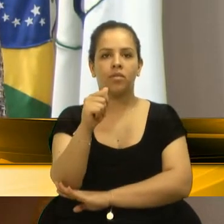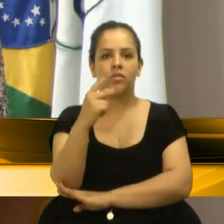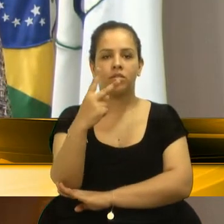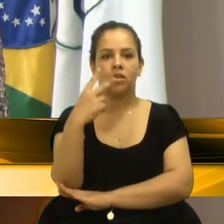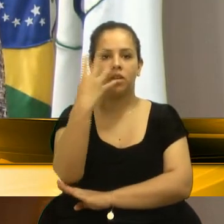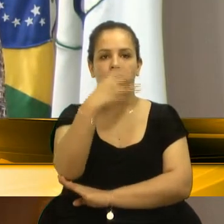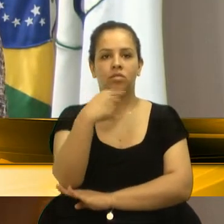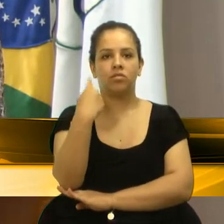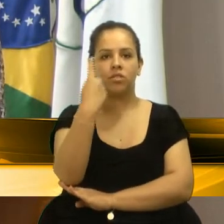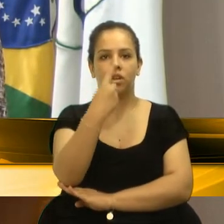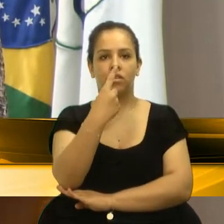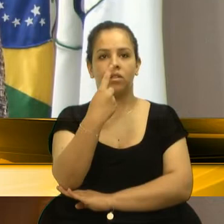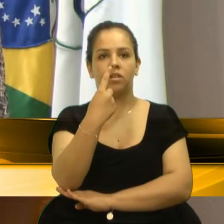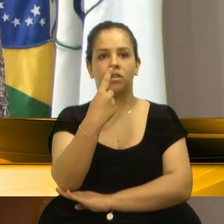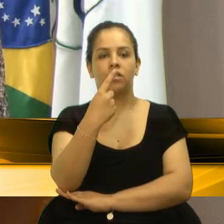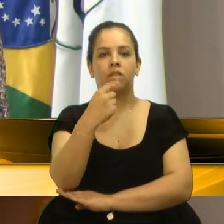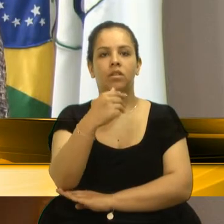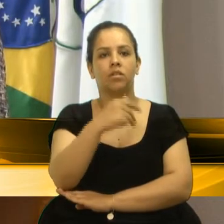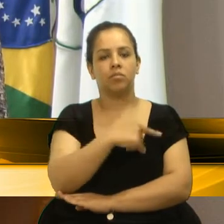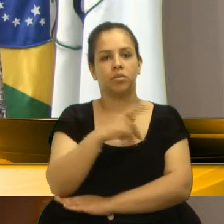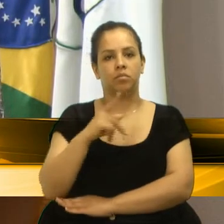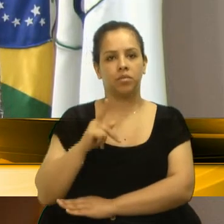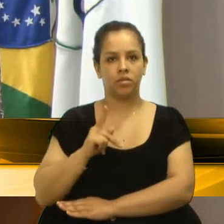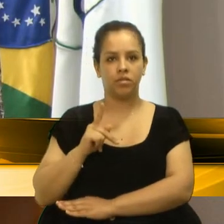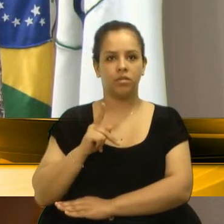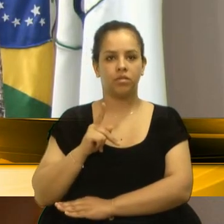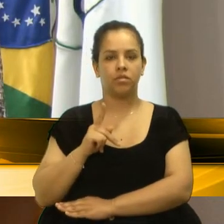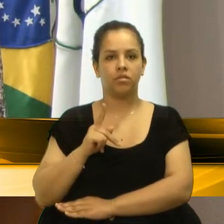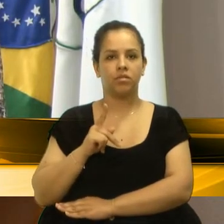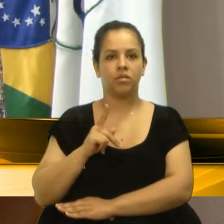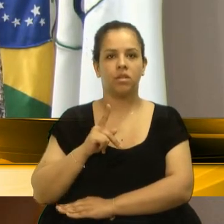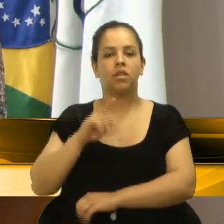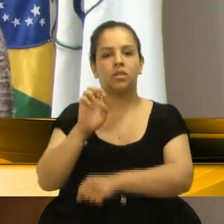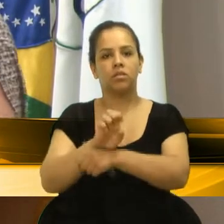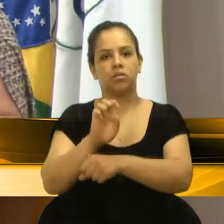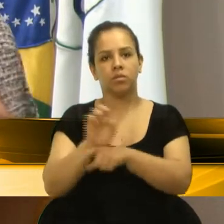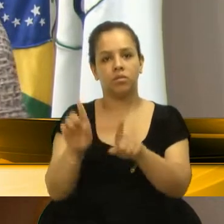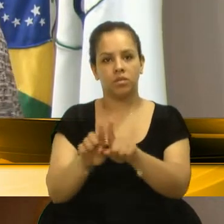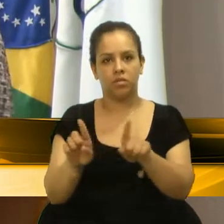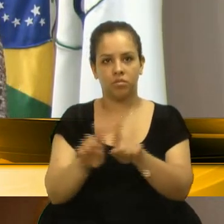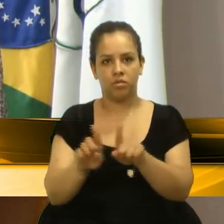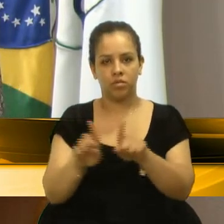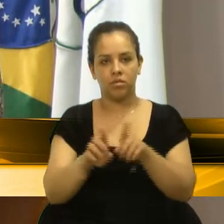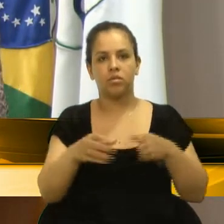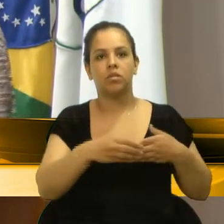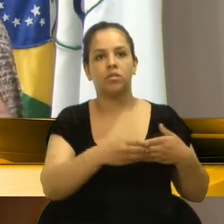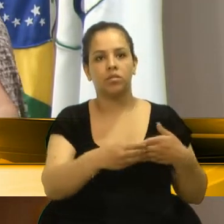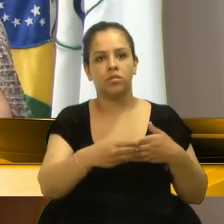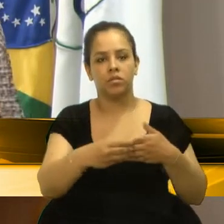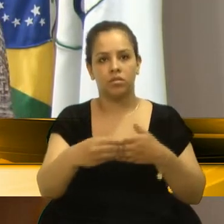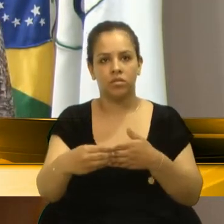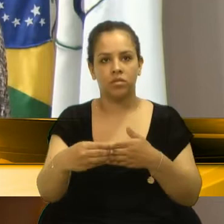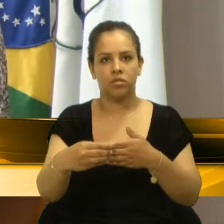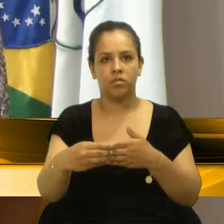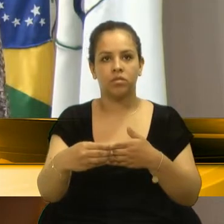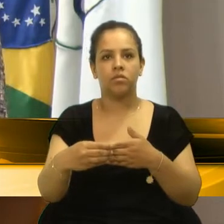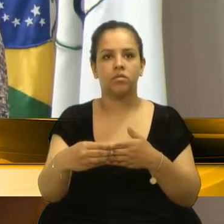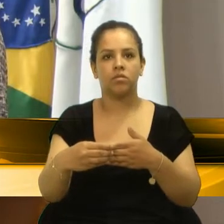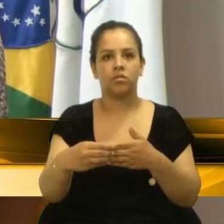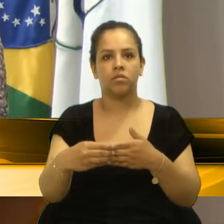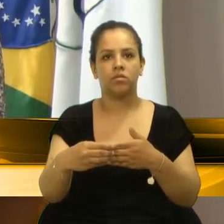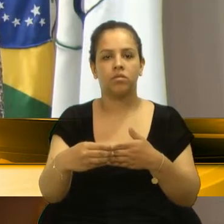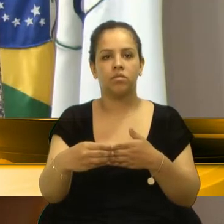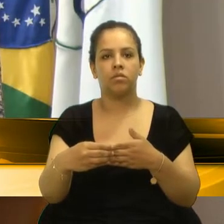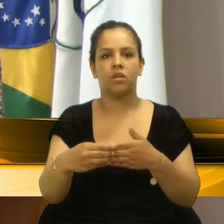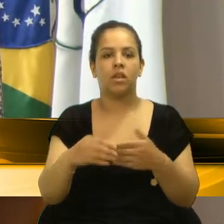os Ministérios Públicos Federal e Estadual acompanharam e diligenciaram, e em